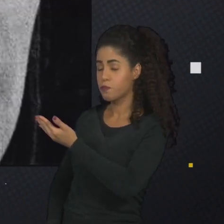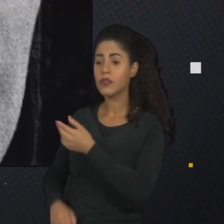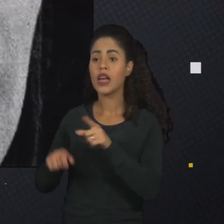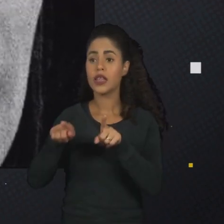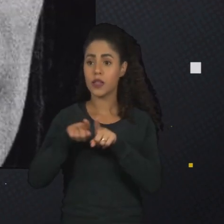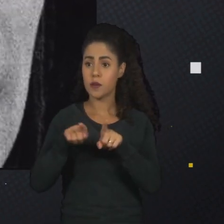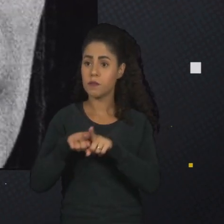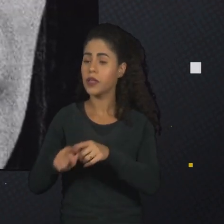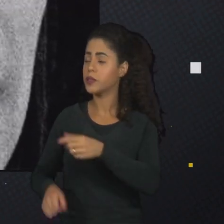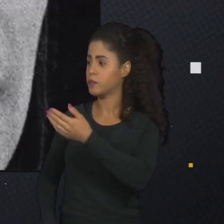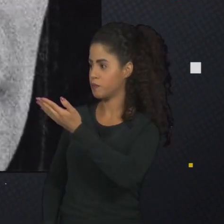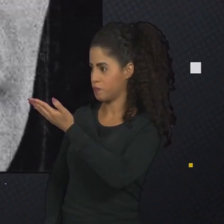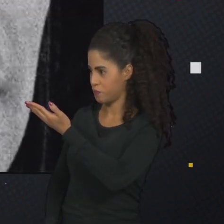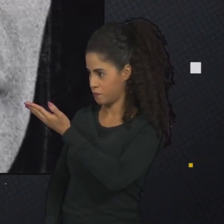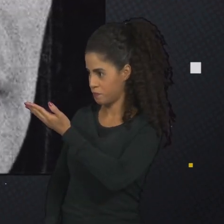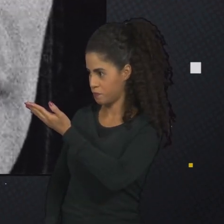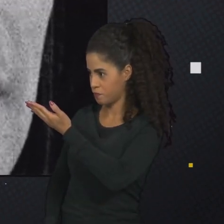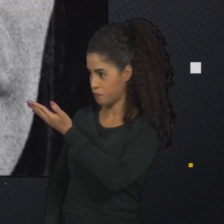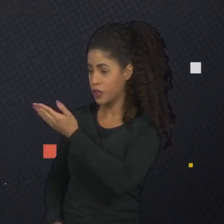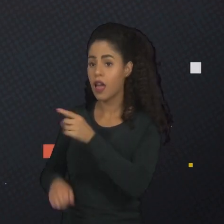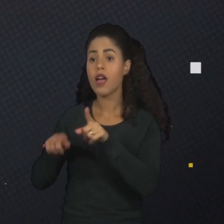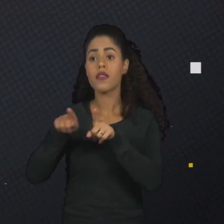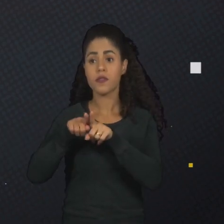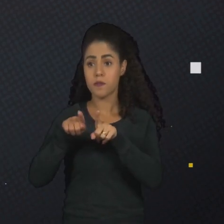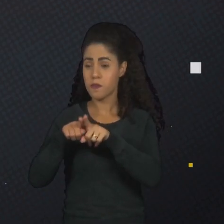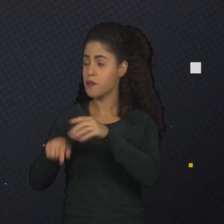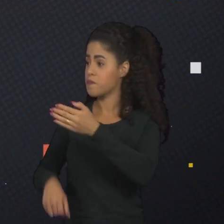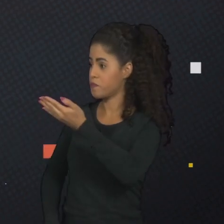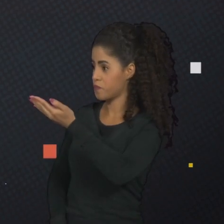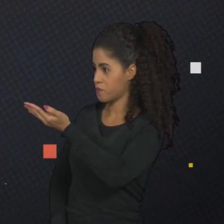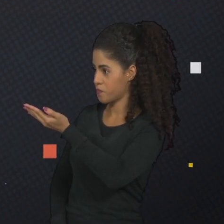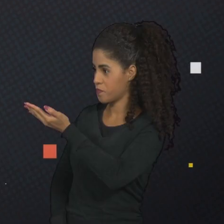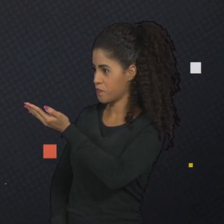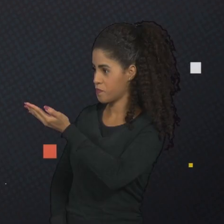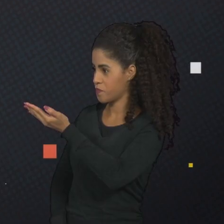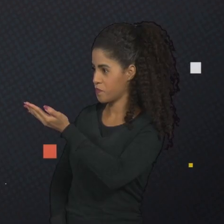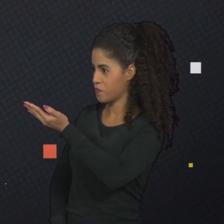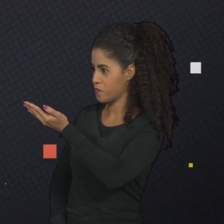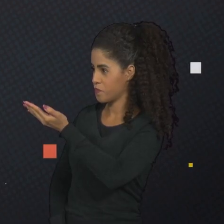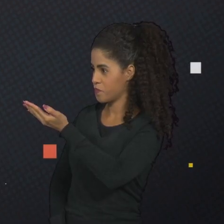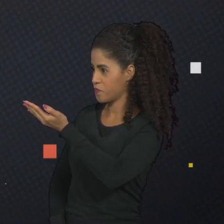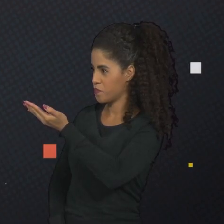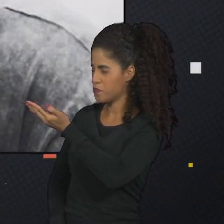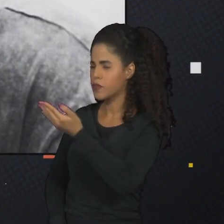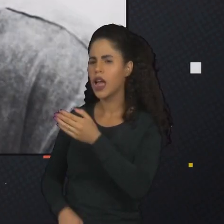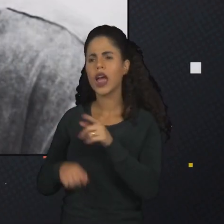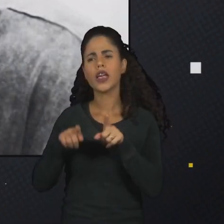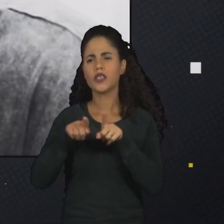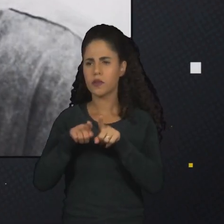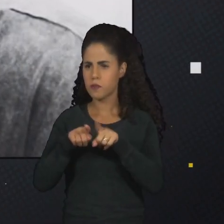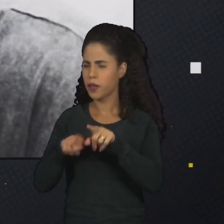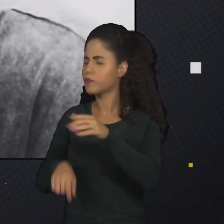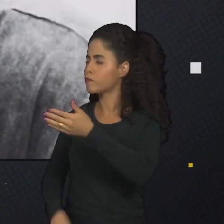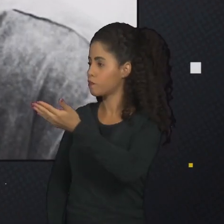estava o Maltner, estava o Cláudio Willer, acho que estava o Piva